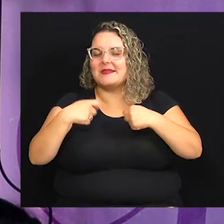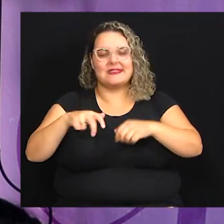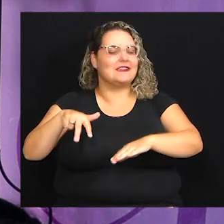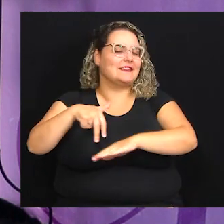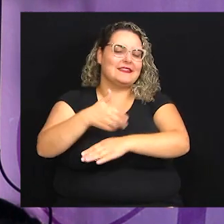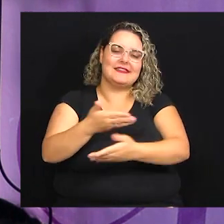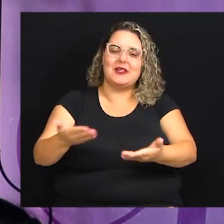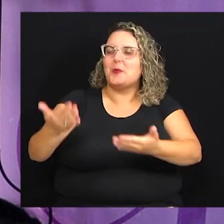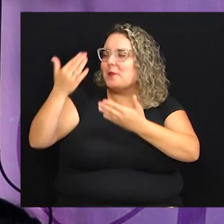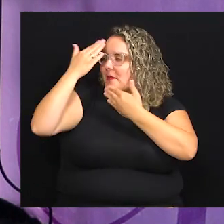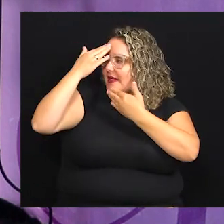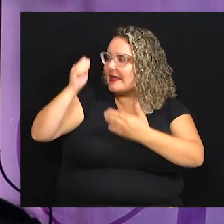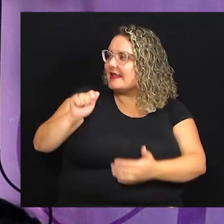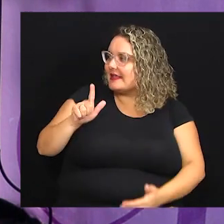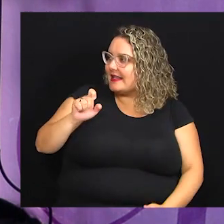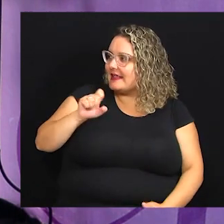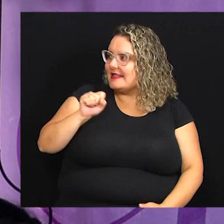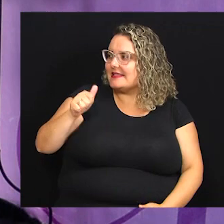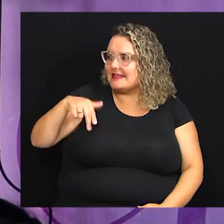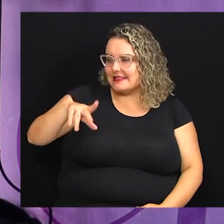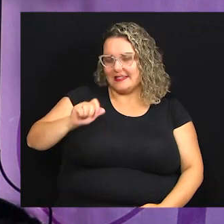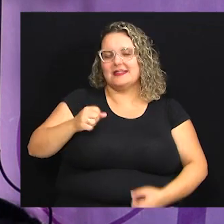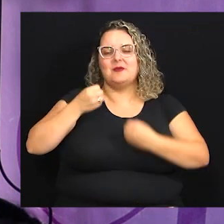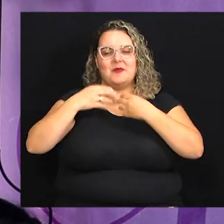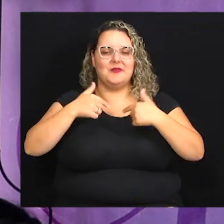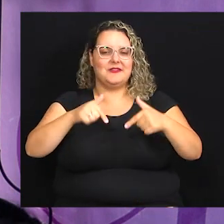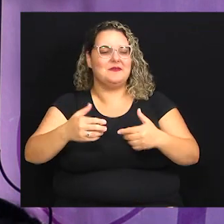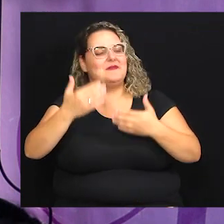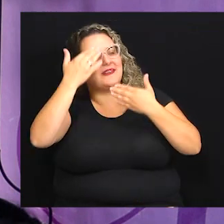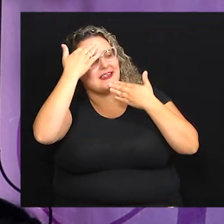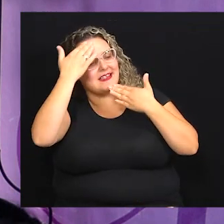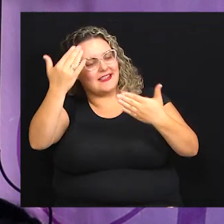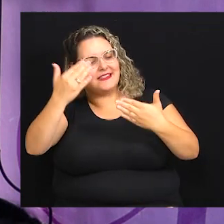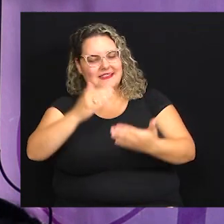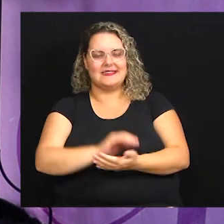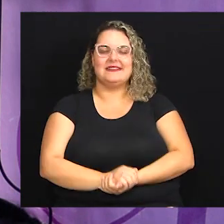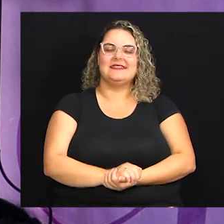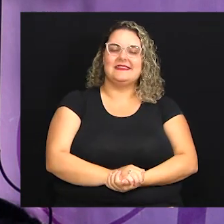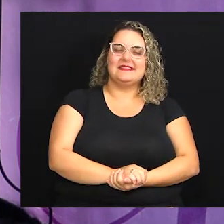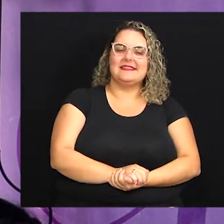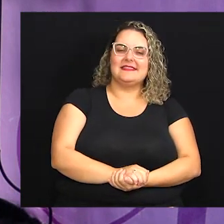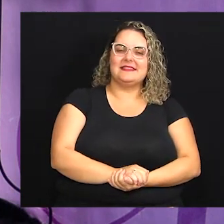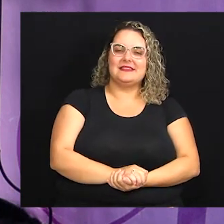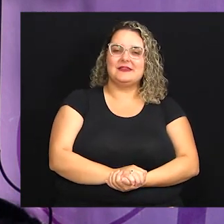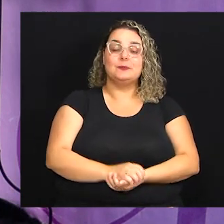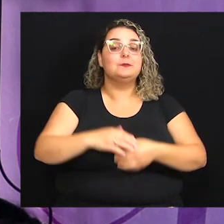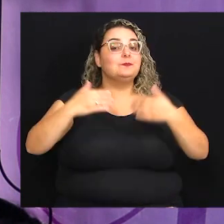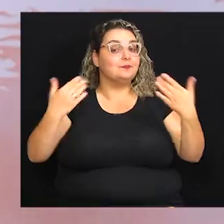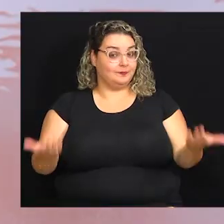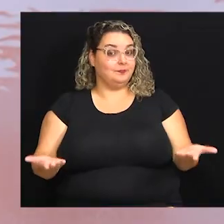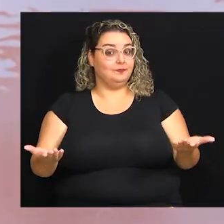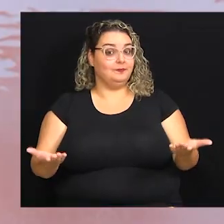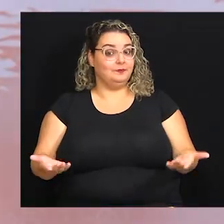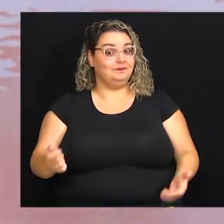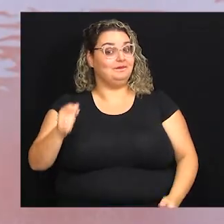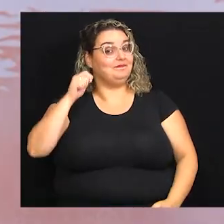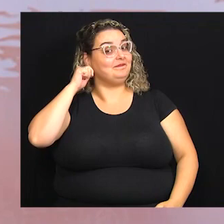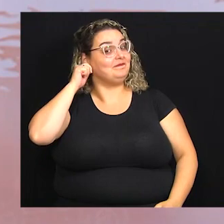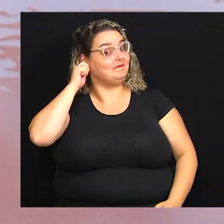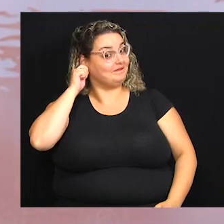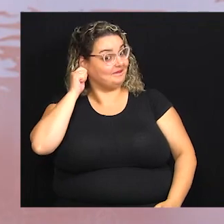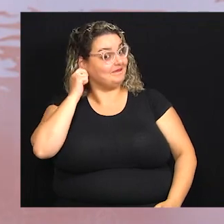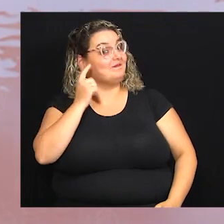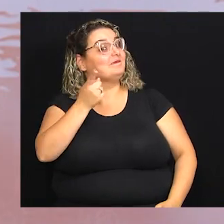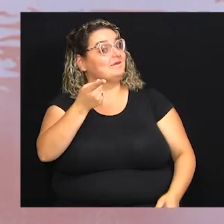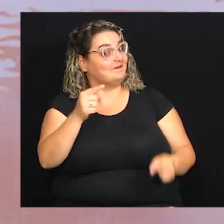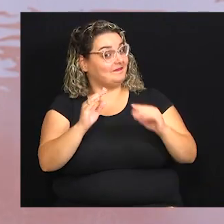super à disposição. Obrigada, Alessandra. Bom trabalho aí para você, viu? Obrigada, obrigada. Bom, ficou aí o puxãozinho